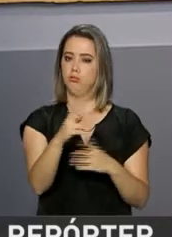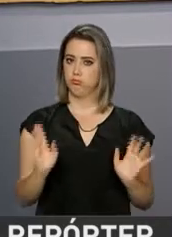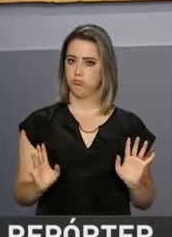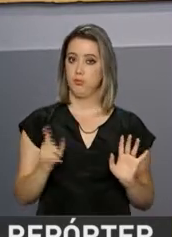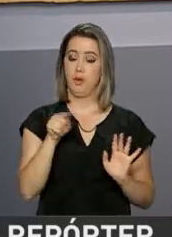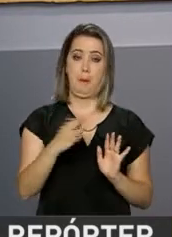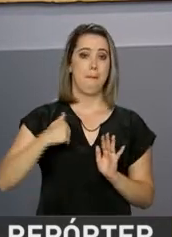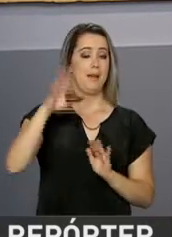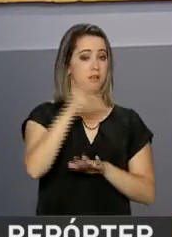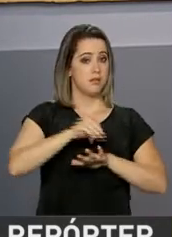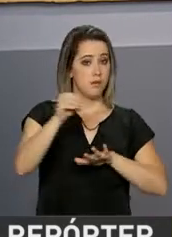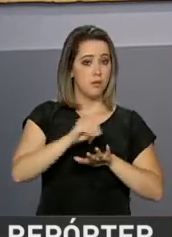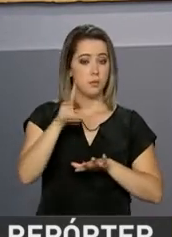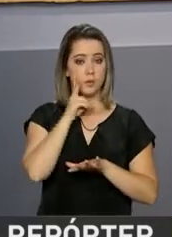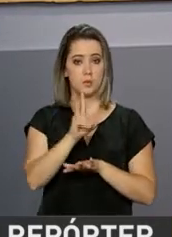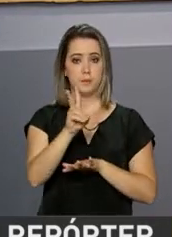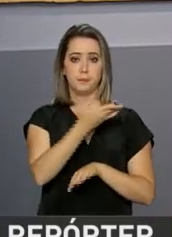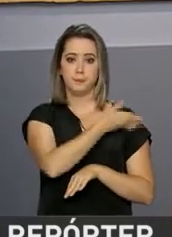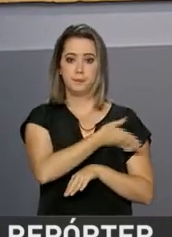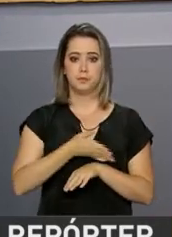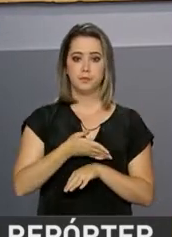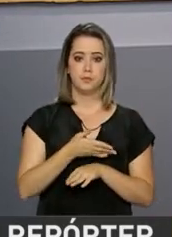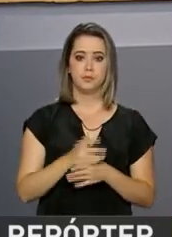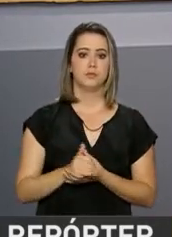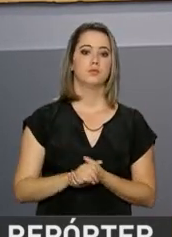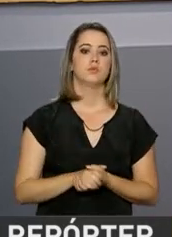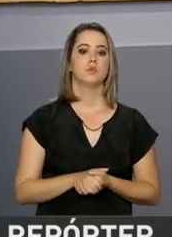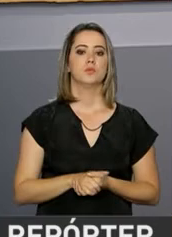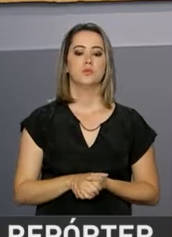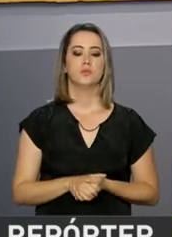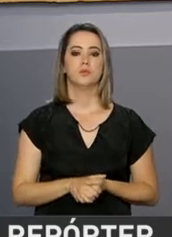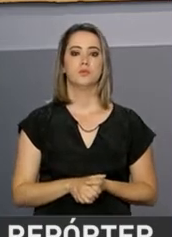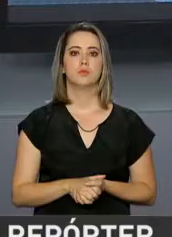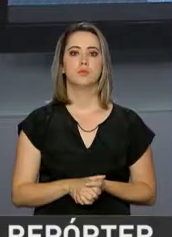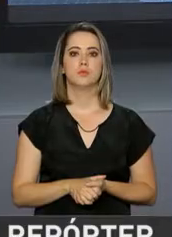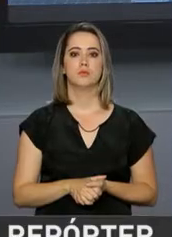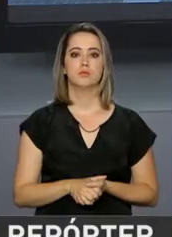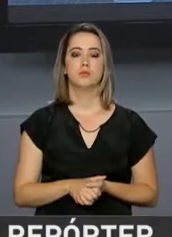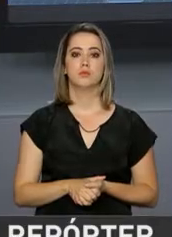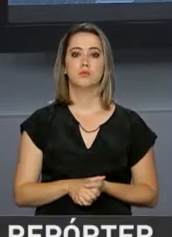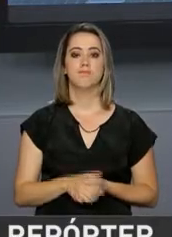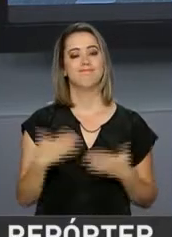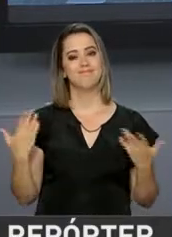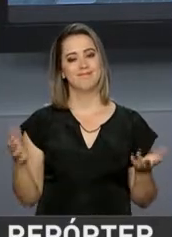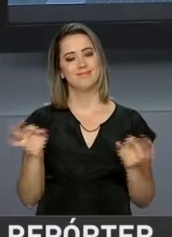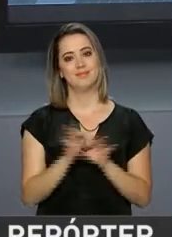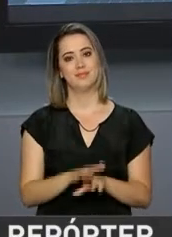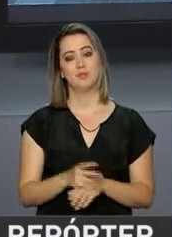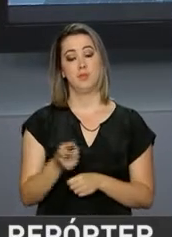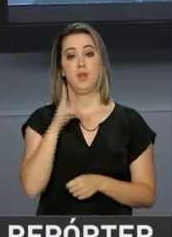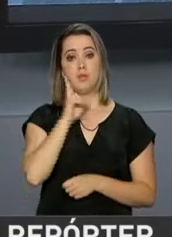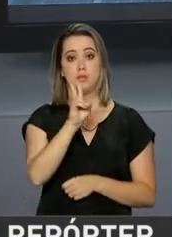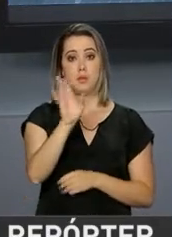informações podem ser obtidas pelo site da conare eis que aparece aí na sua tela esta edição termina que